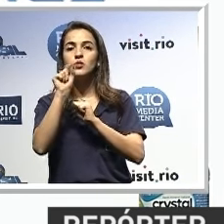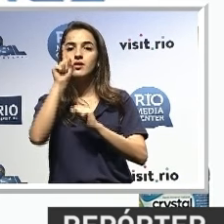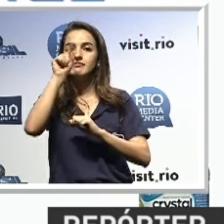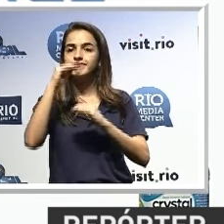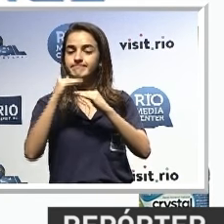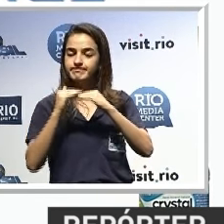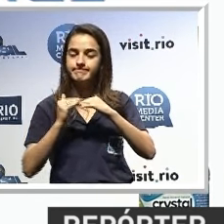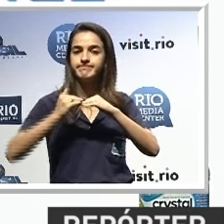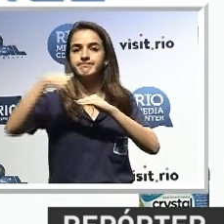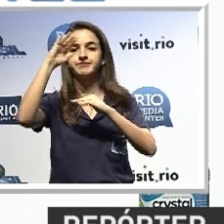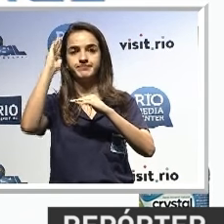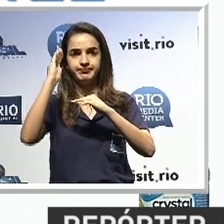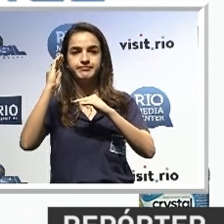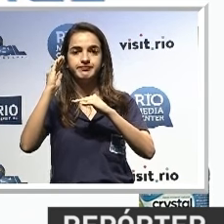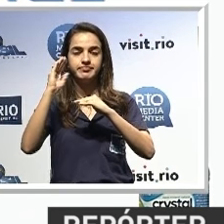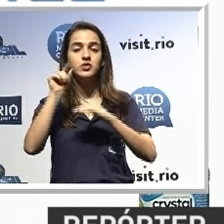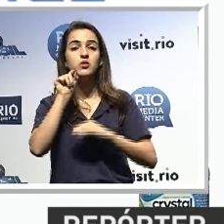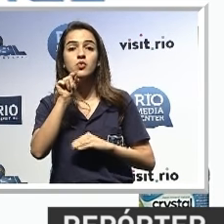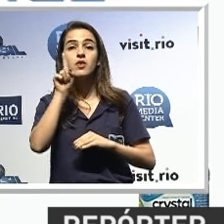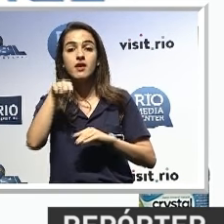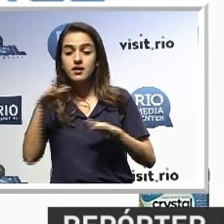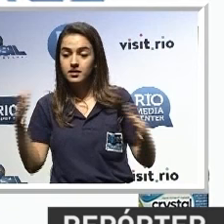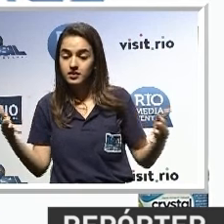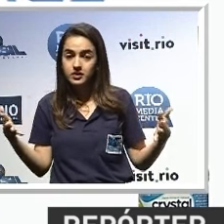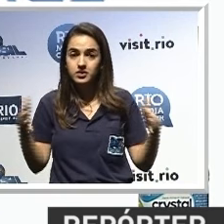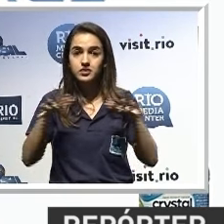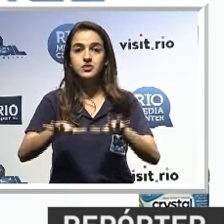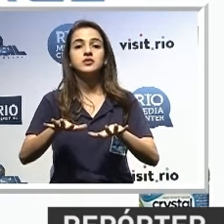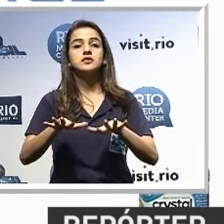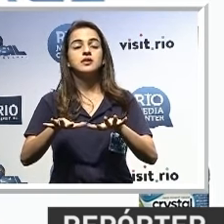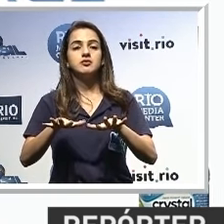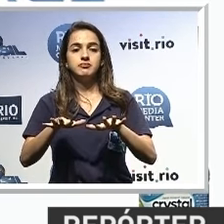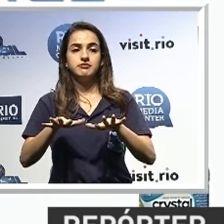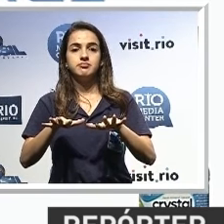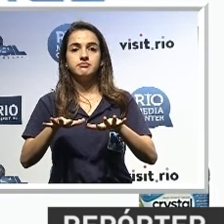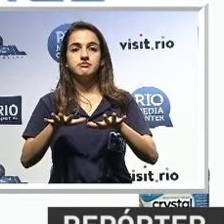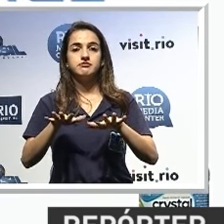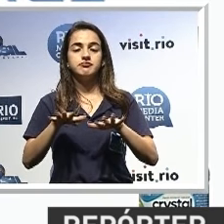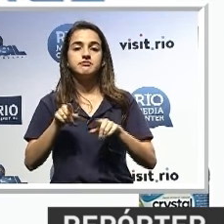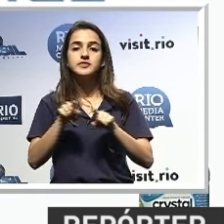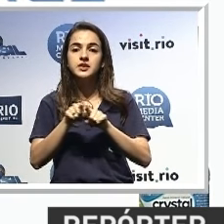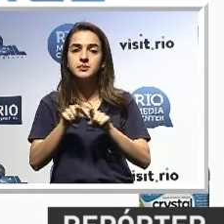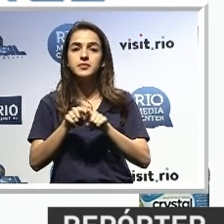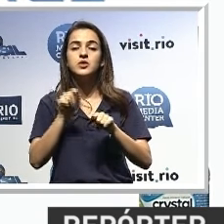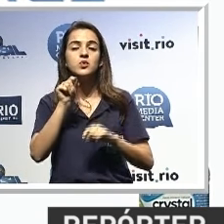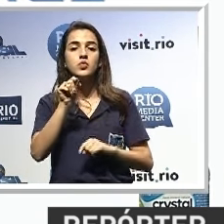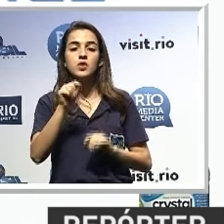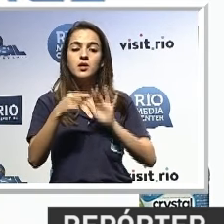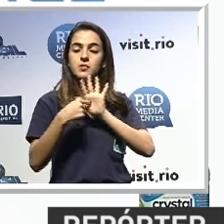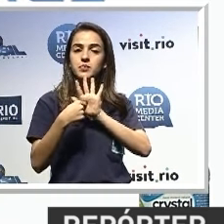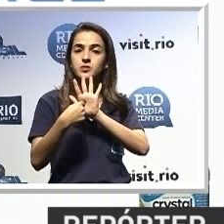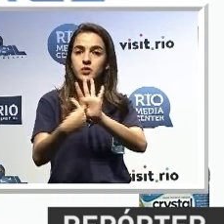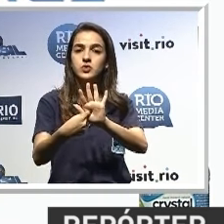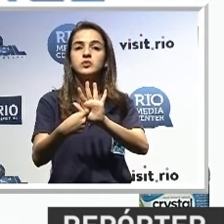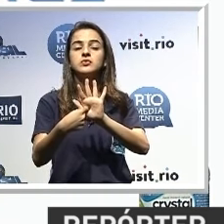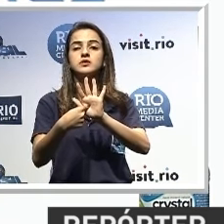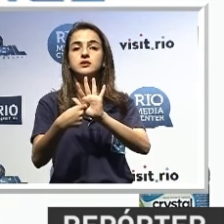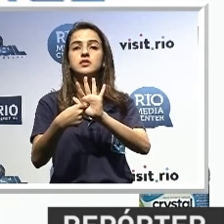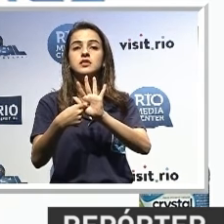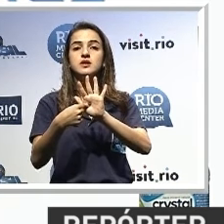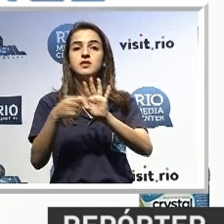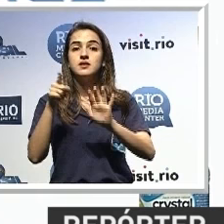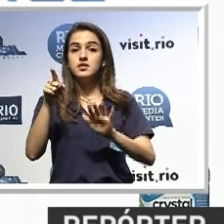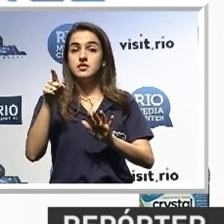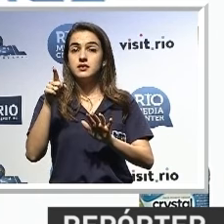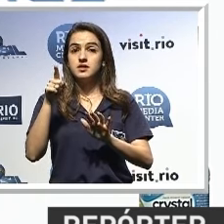além, muito mais além. Trata de inclusão, trata de se mostrar a